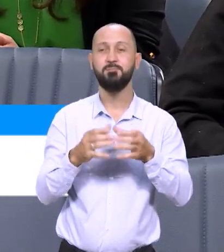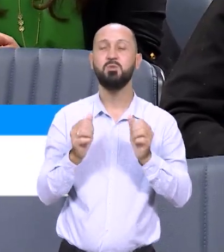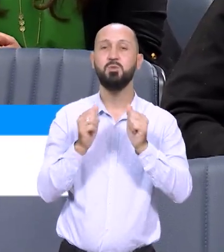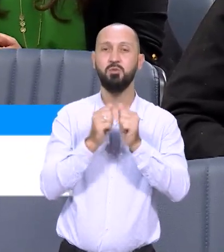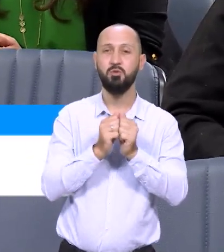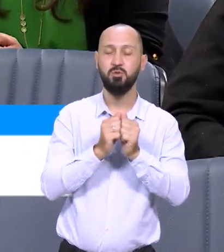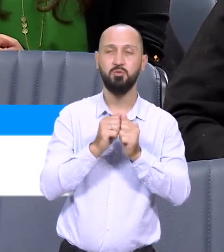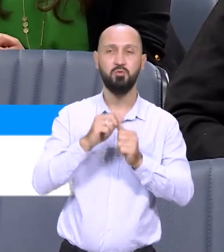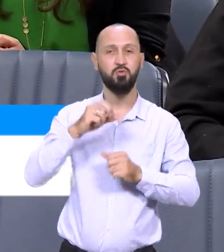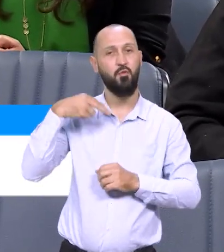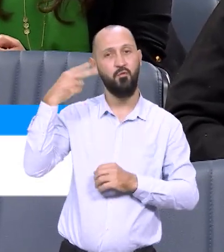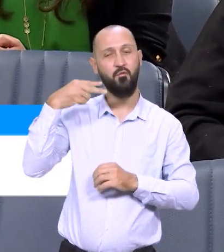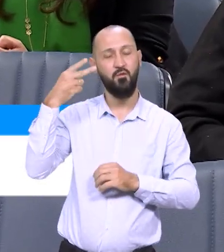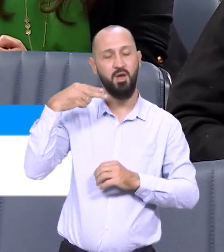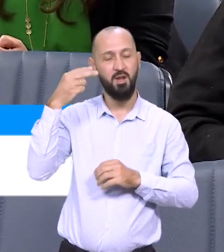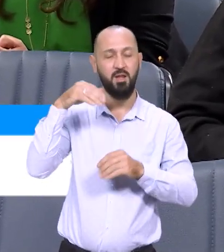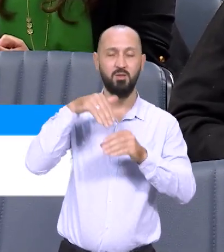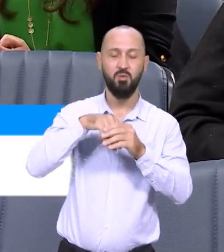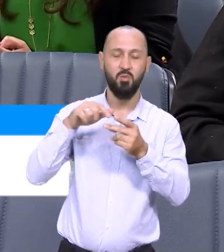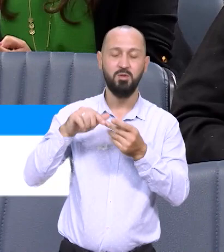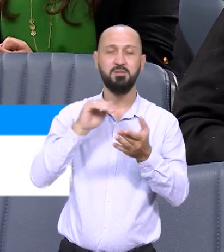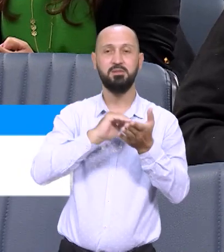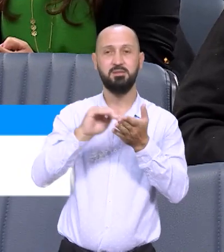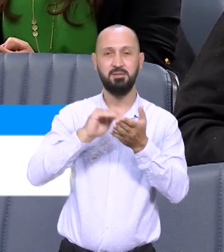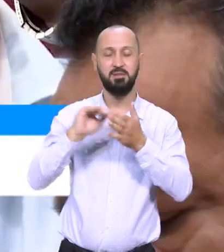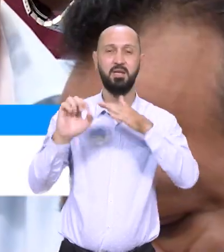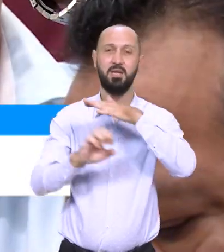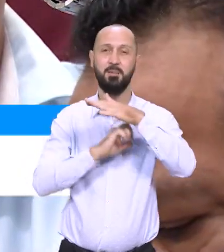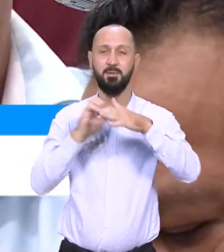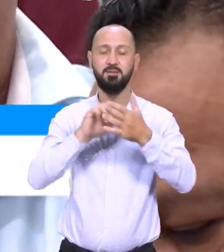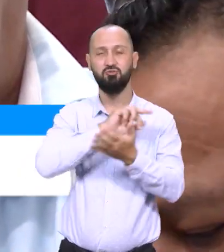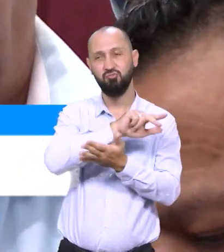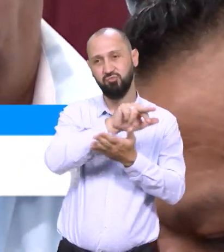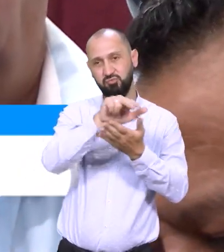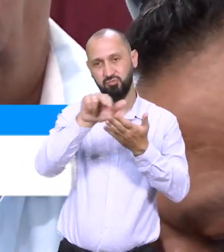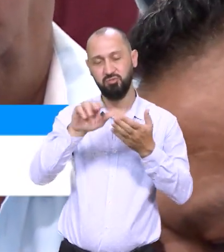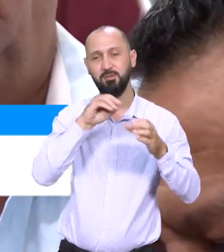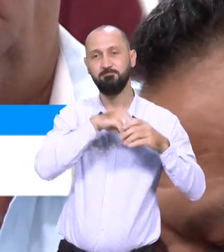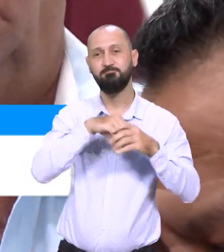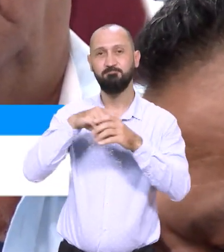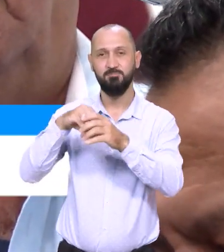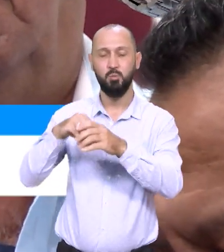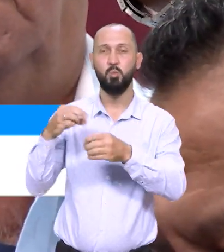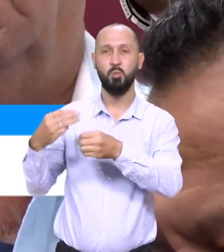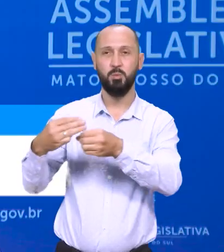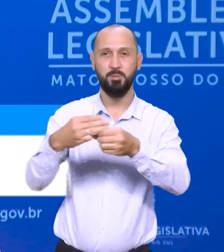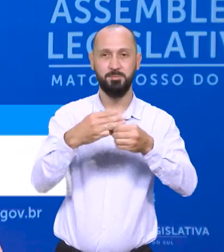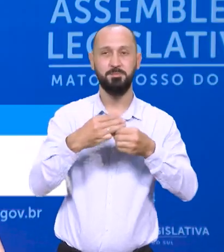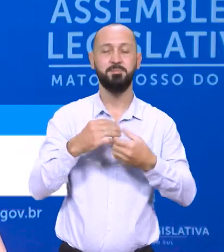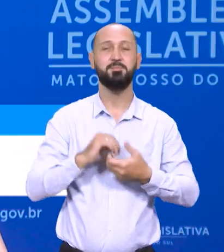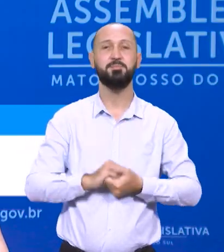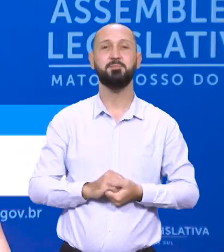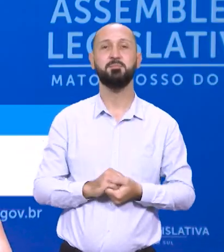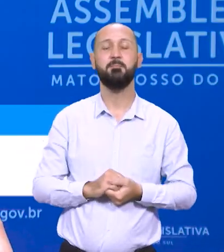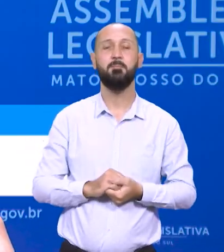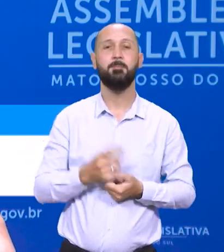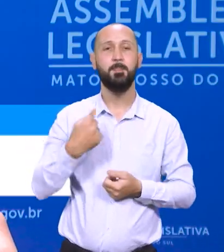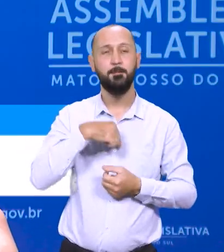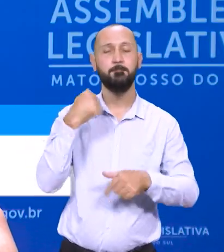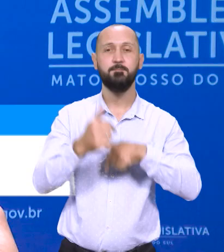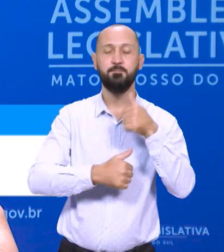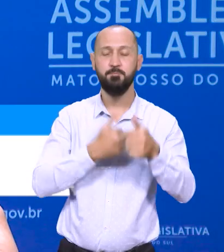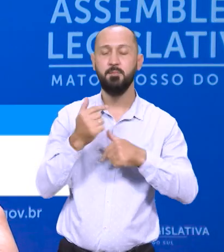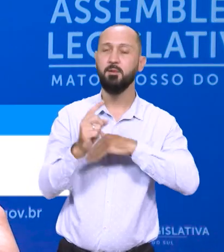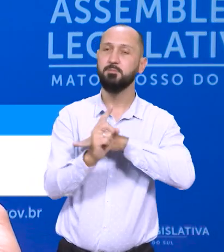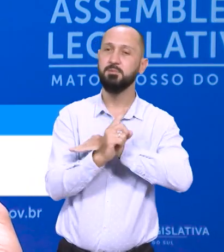de vereadores, secretários e empresários de diversos setores do município. Estamos trabalhando,